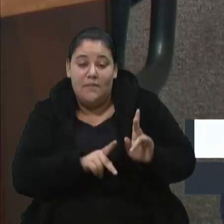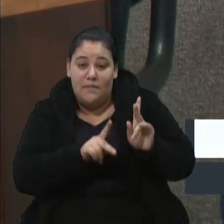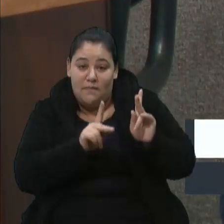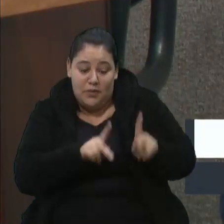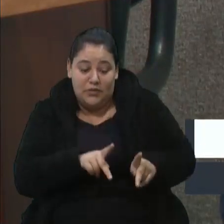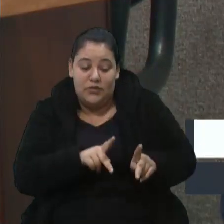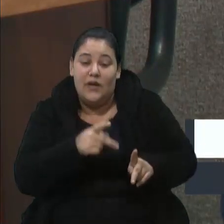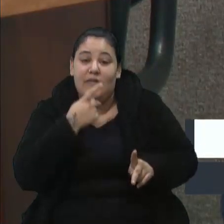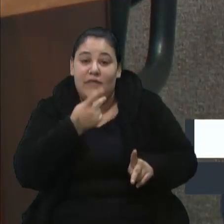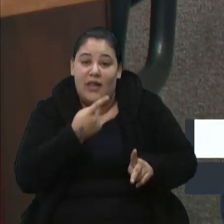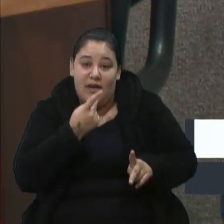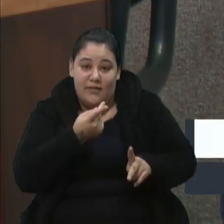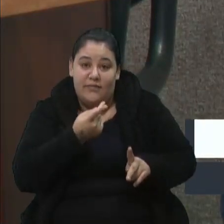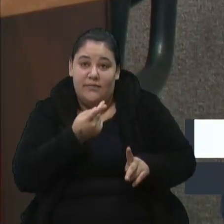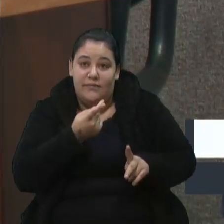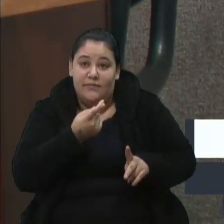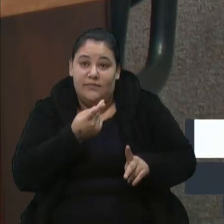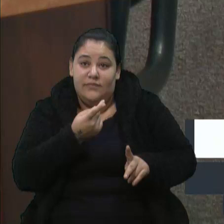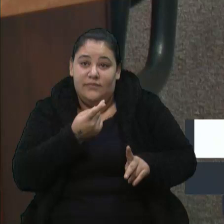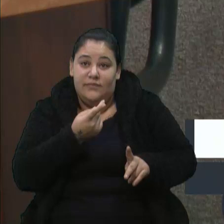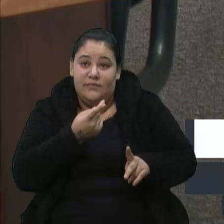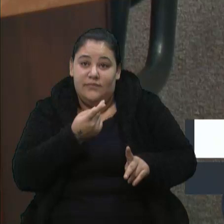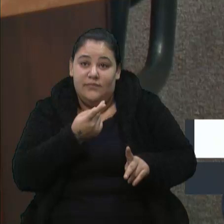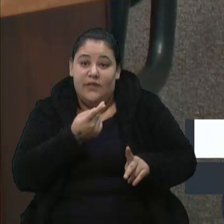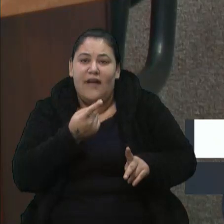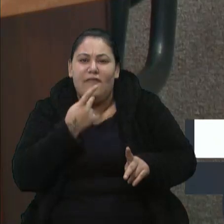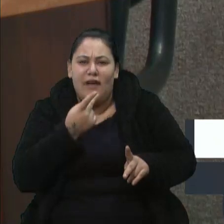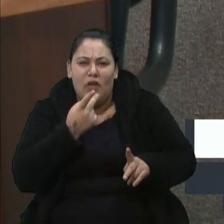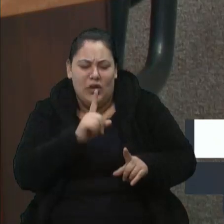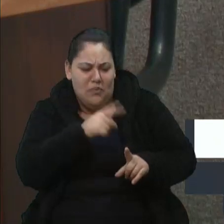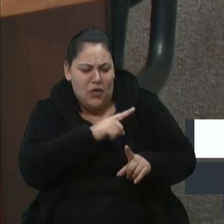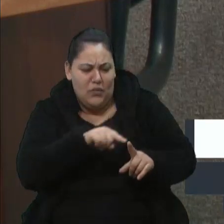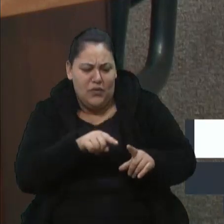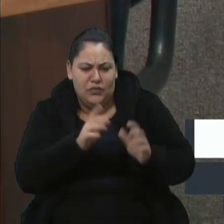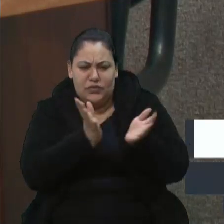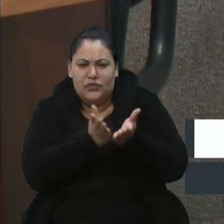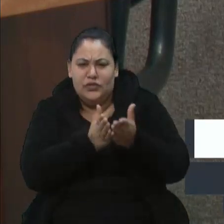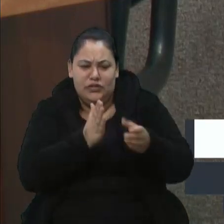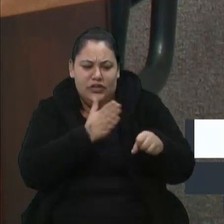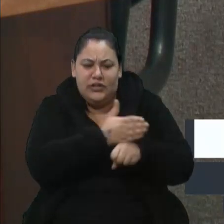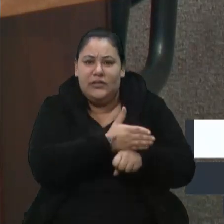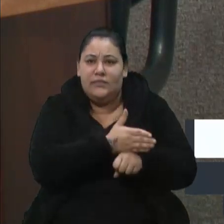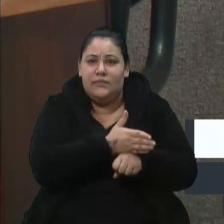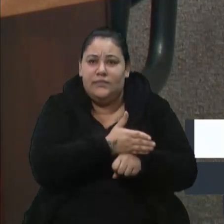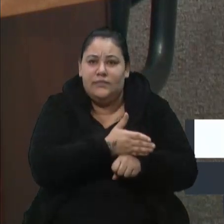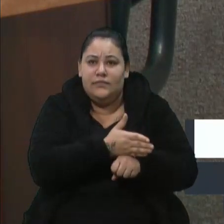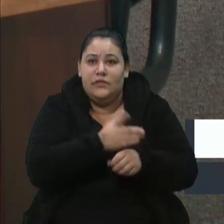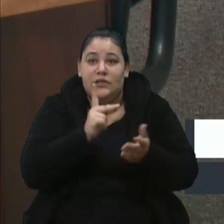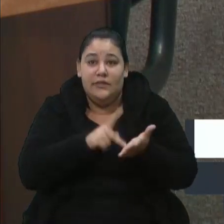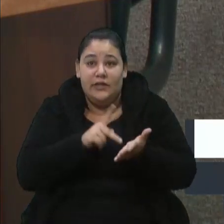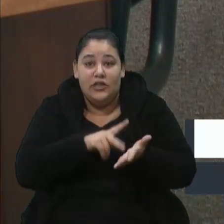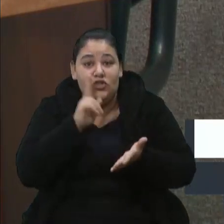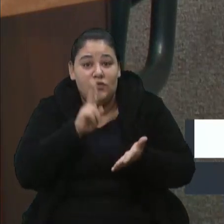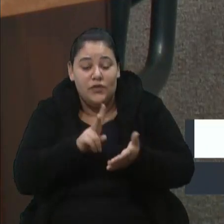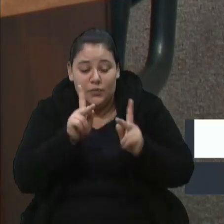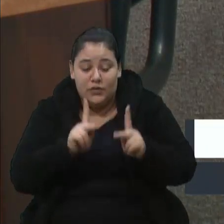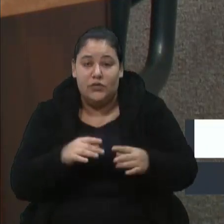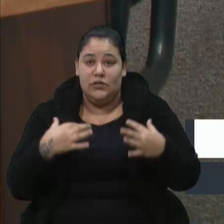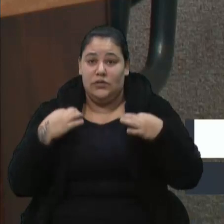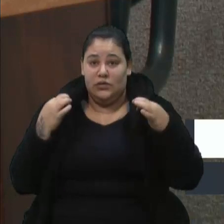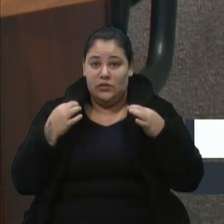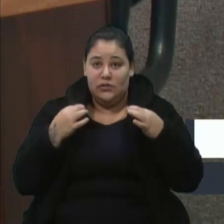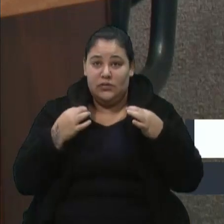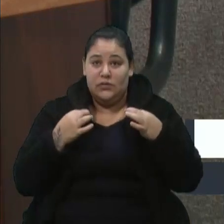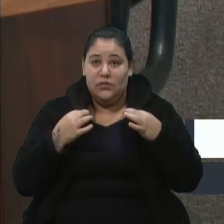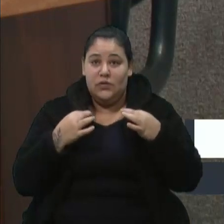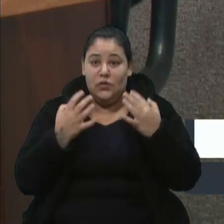feito um ato político. Se disse que se barrou estudantes. Nós vimos ali as pessoas trajadas com camisas de